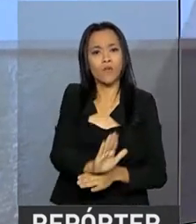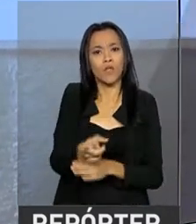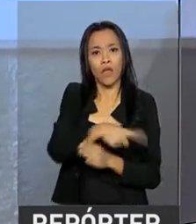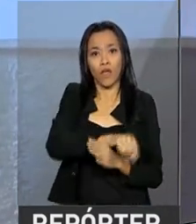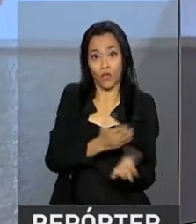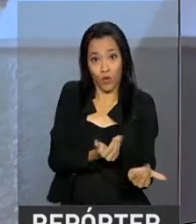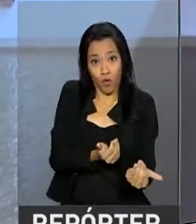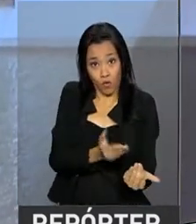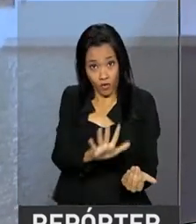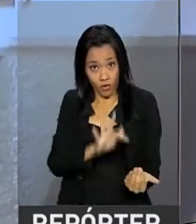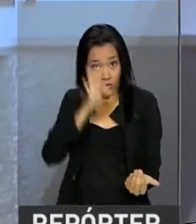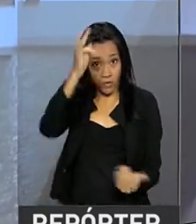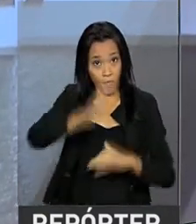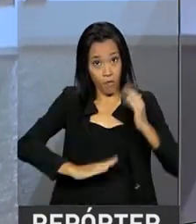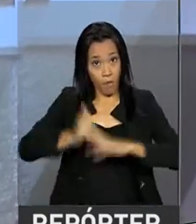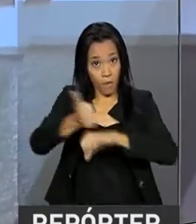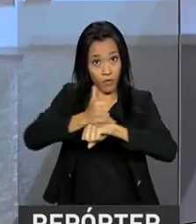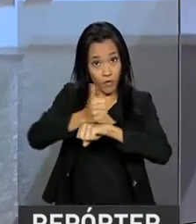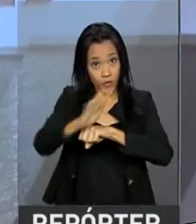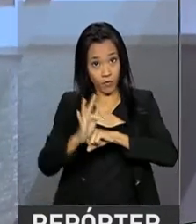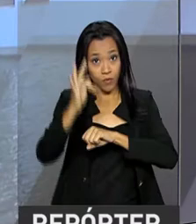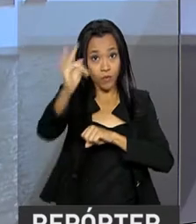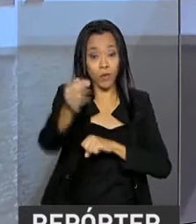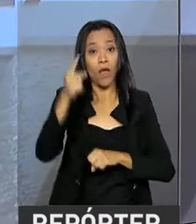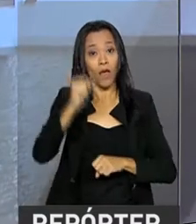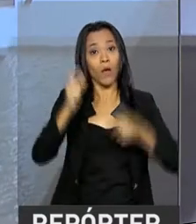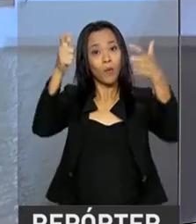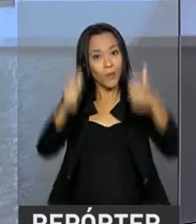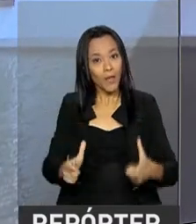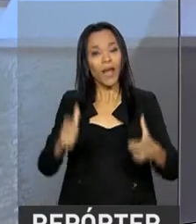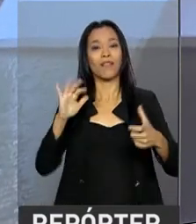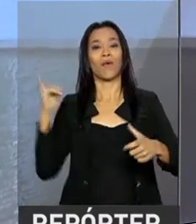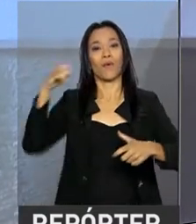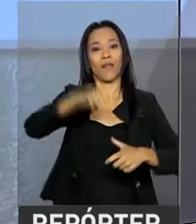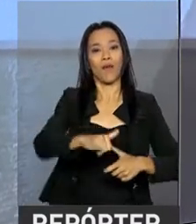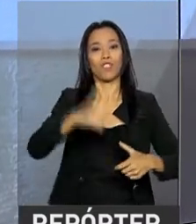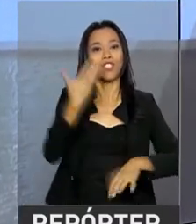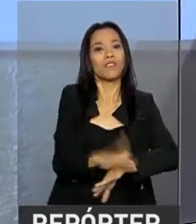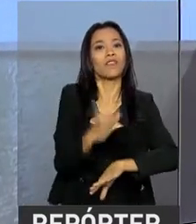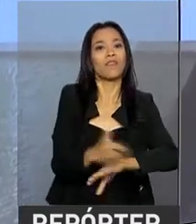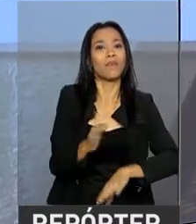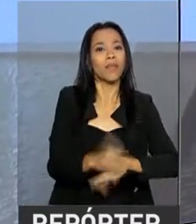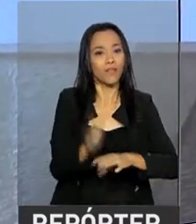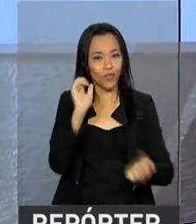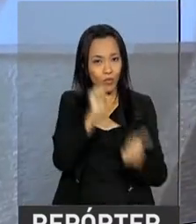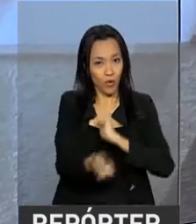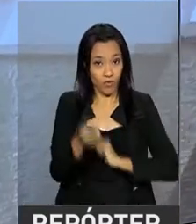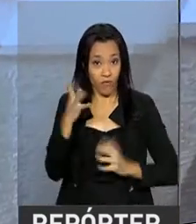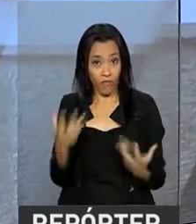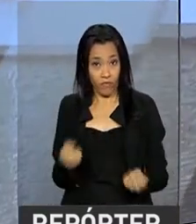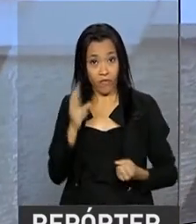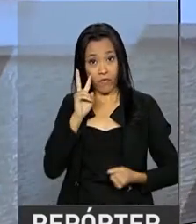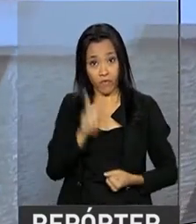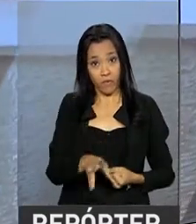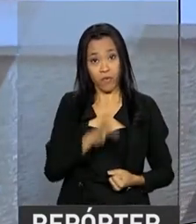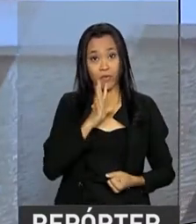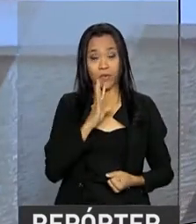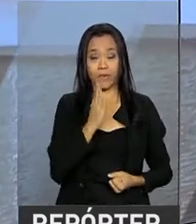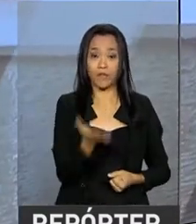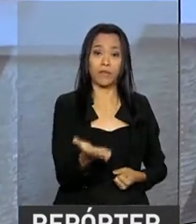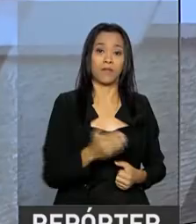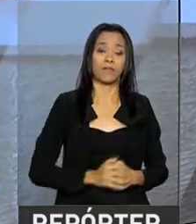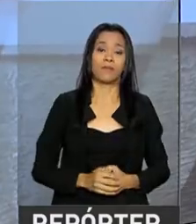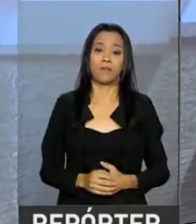no futuro esse é o centro de treinamento olímpico da aeronáutica no rio de janeiro vamos conhecê lo agora na reportagem de natália